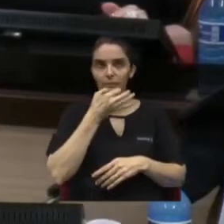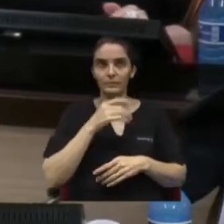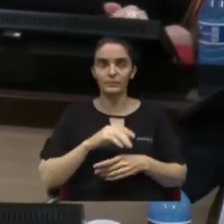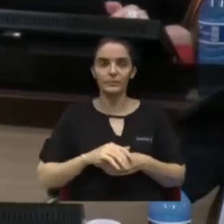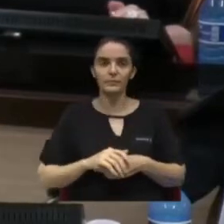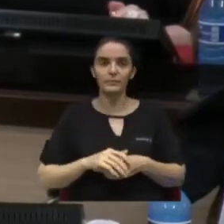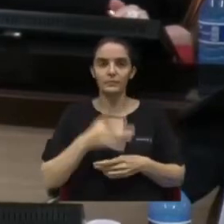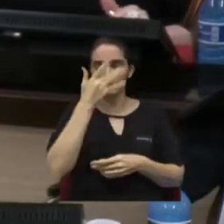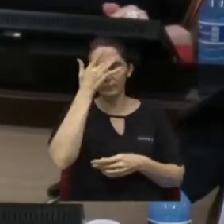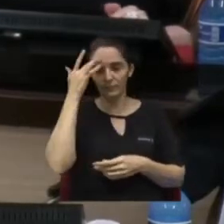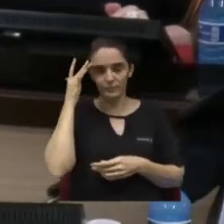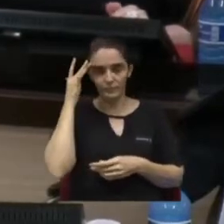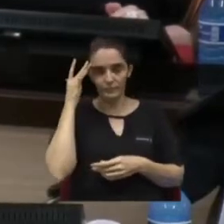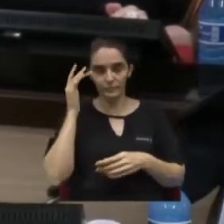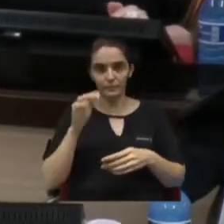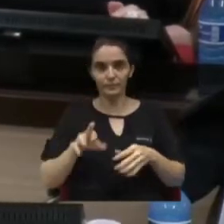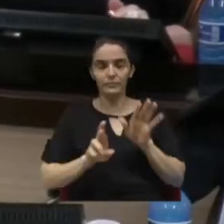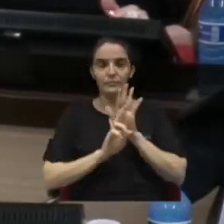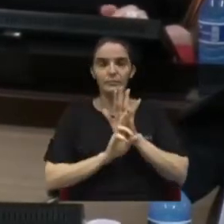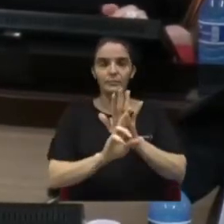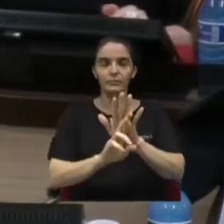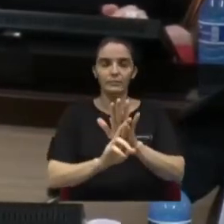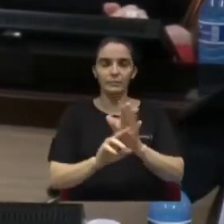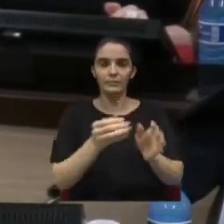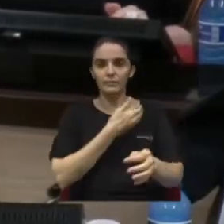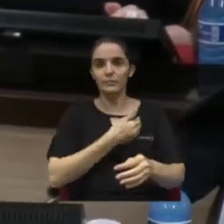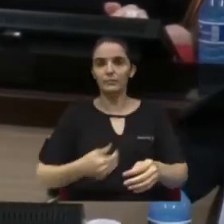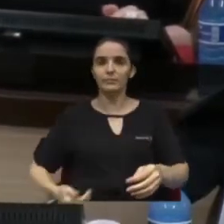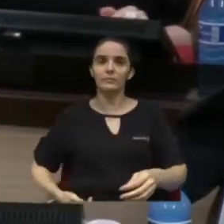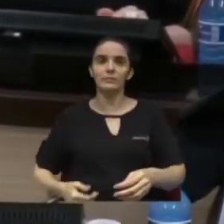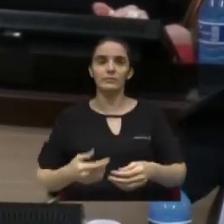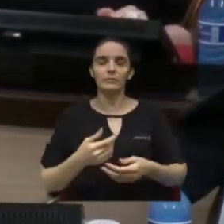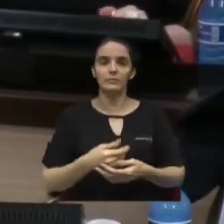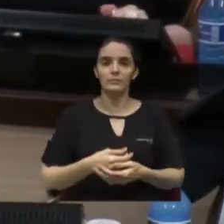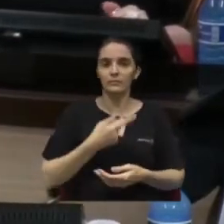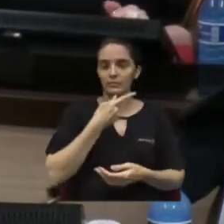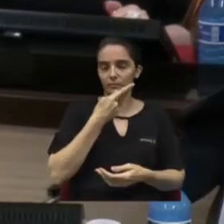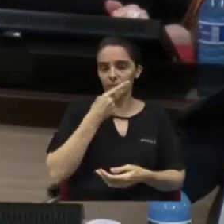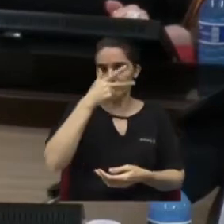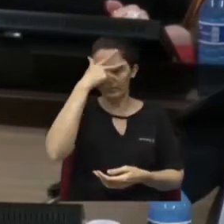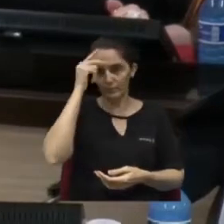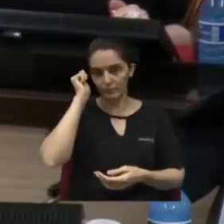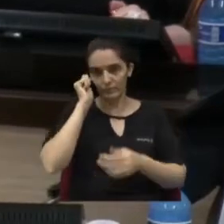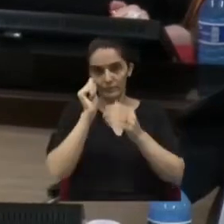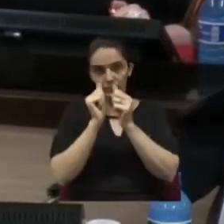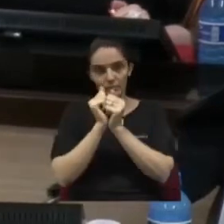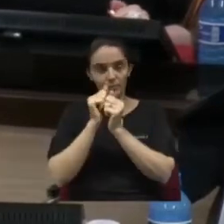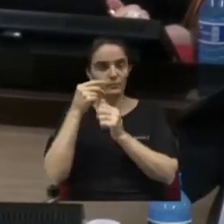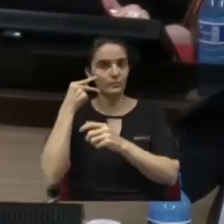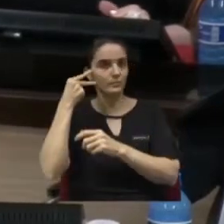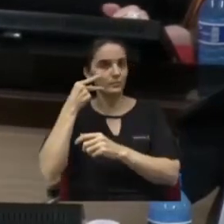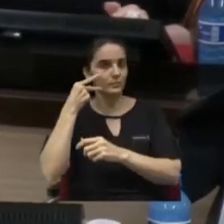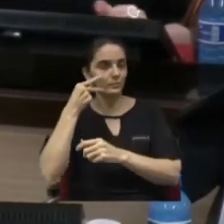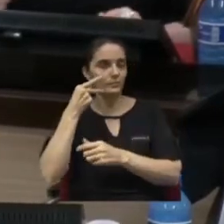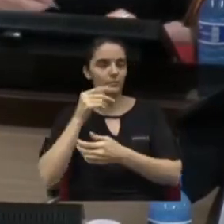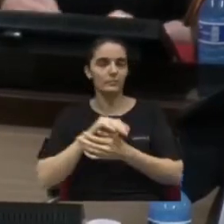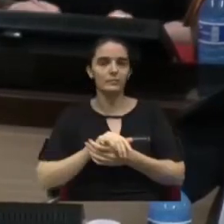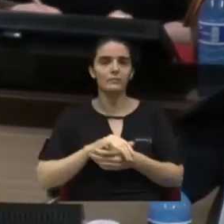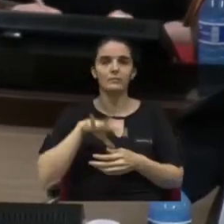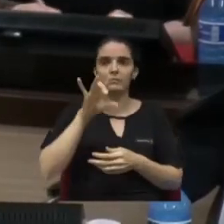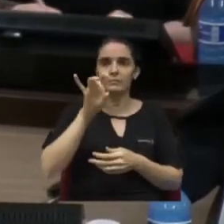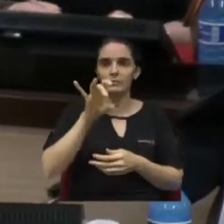se colocou, mas para talvez fazer uma ponte entre executivo e legislativo, não só